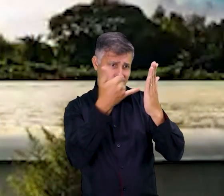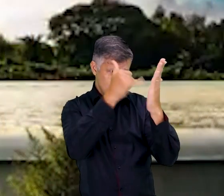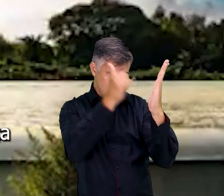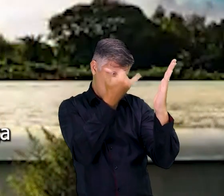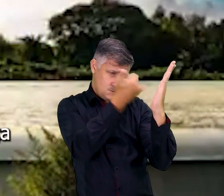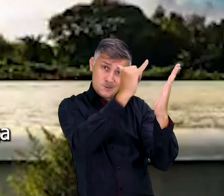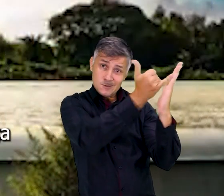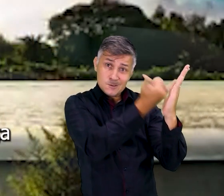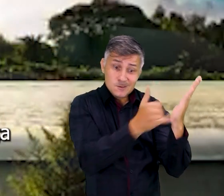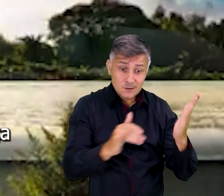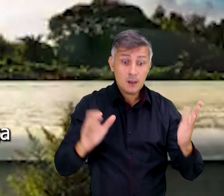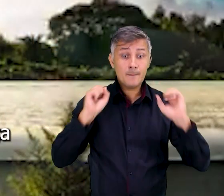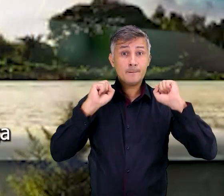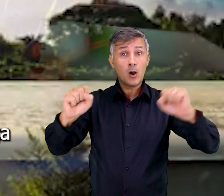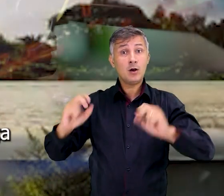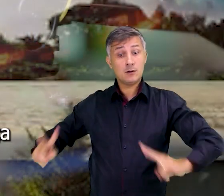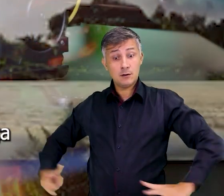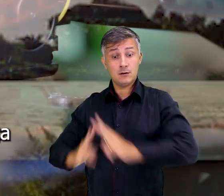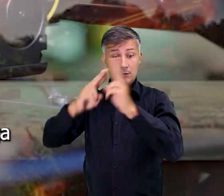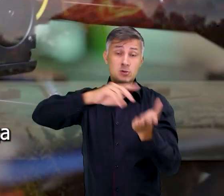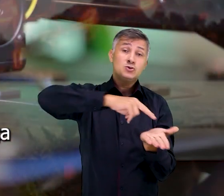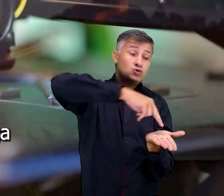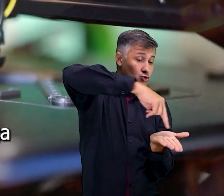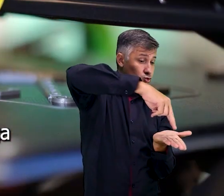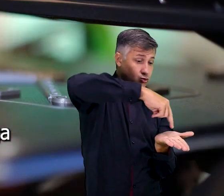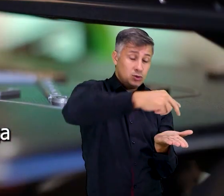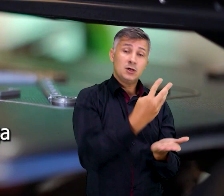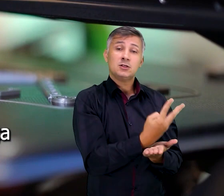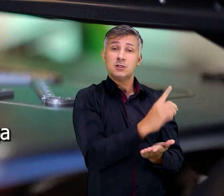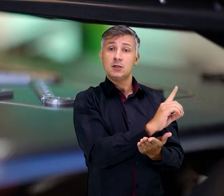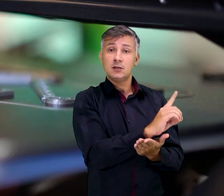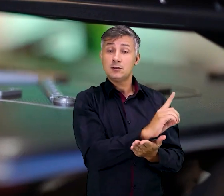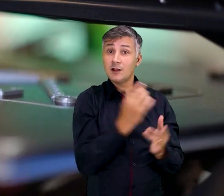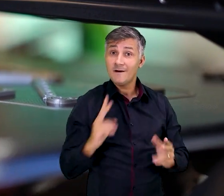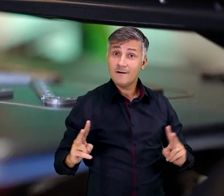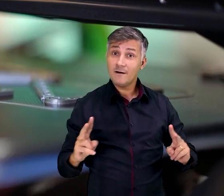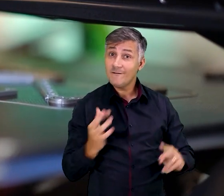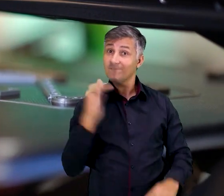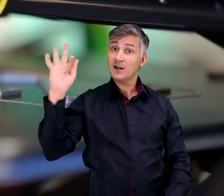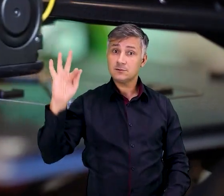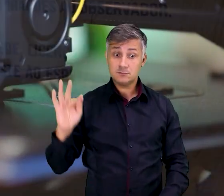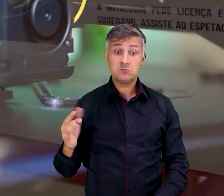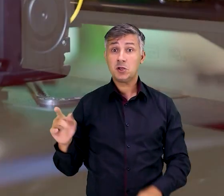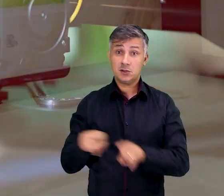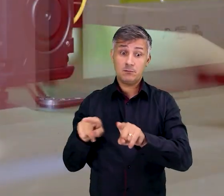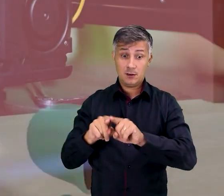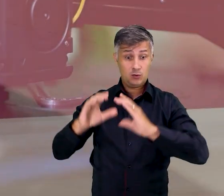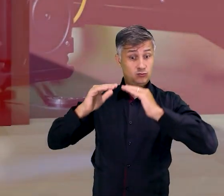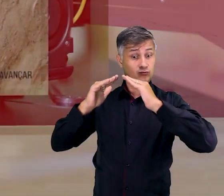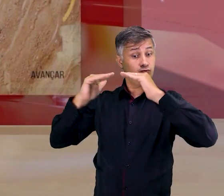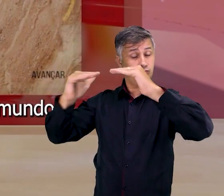argentina, por exemplo, pode ser exposta em Paris utilizando uma impressora 3D na França. E uma galeria